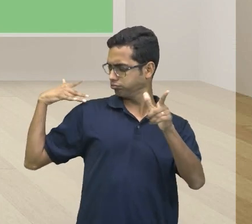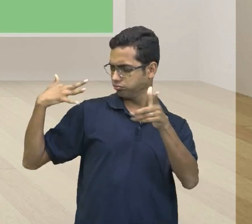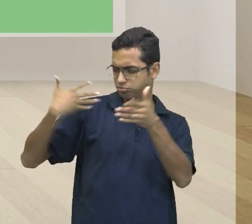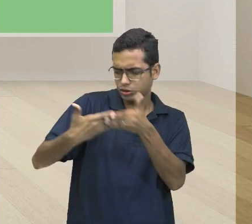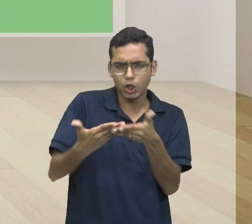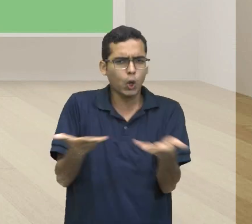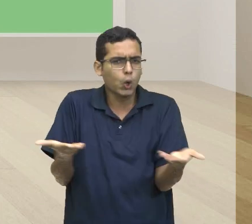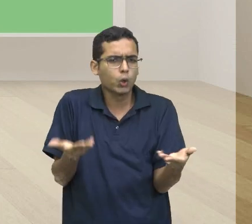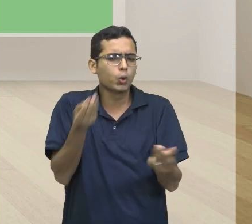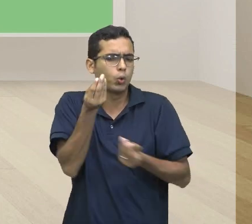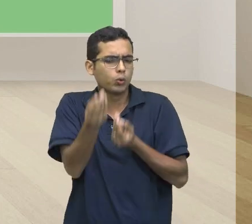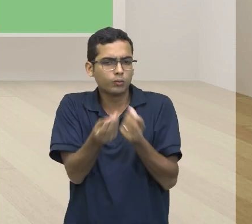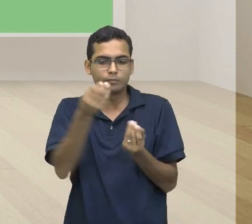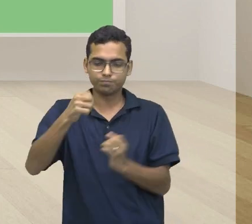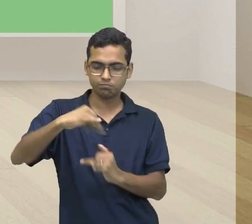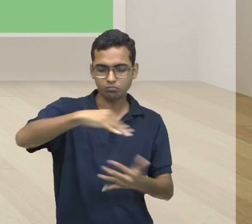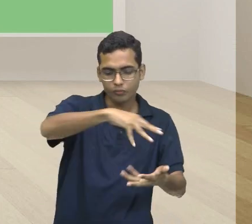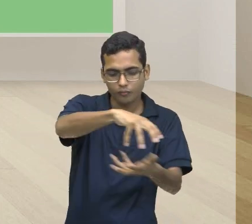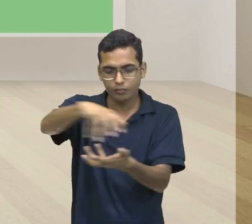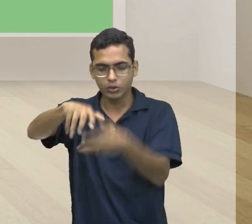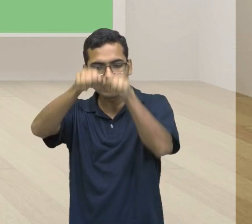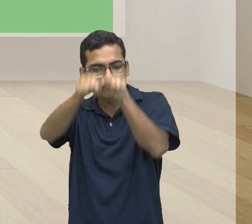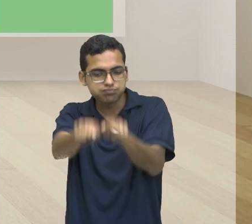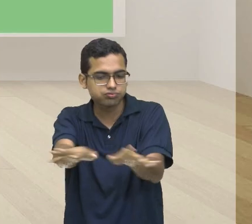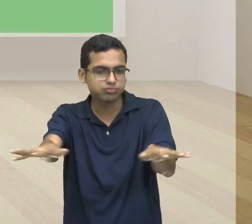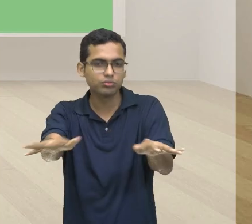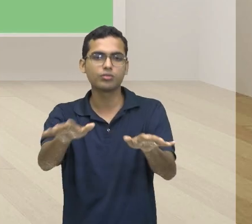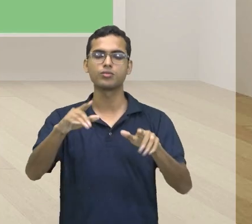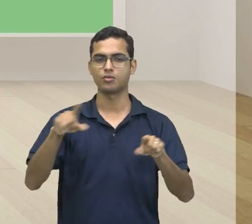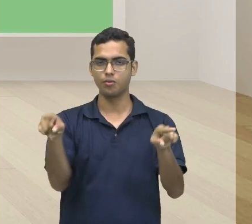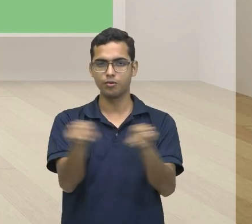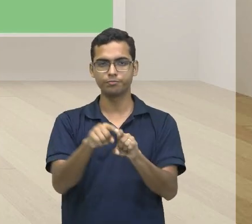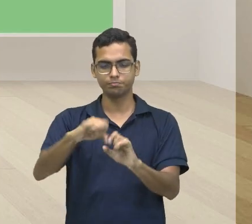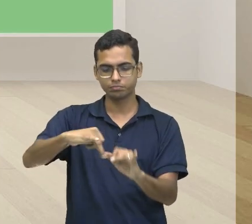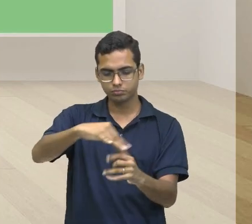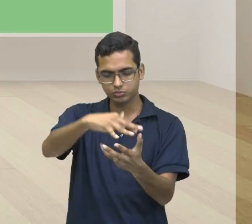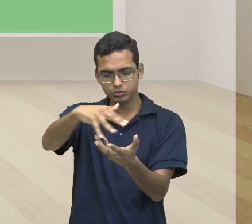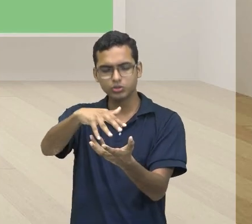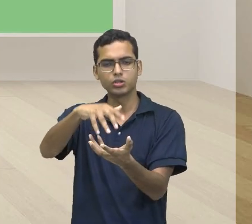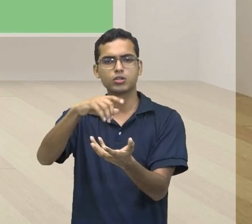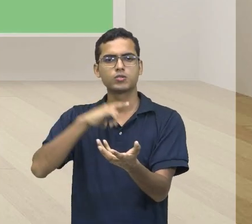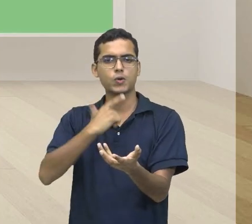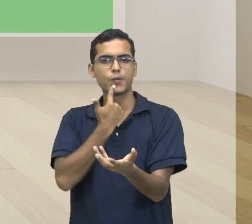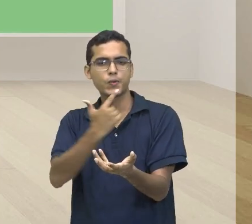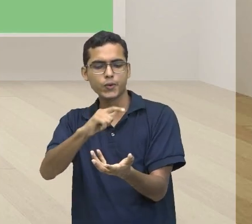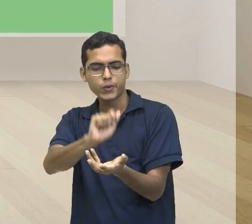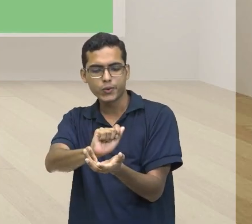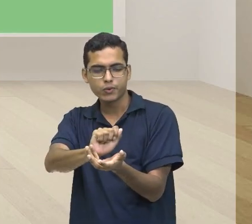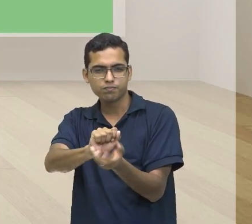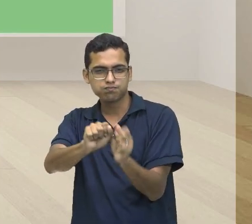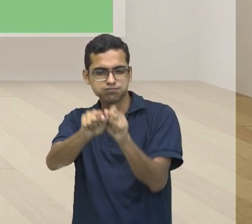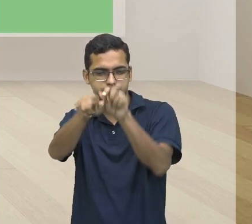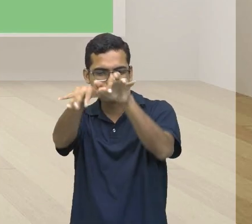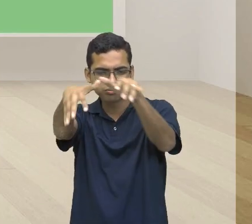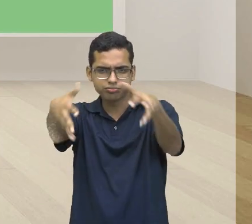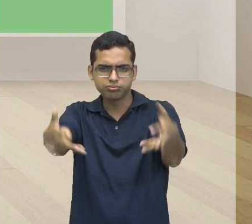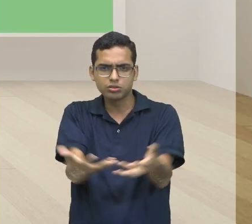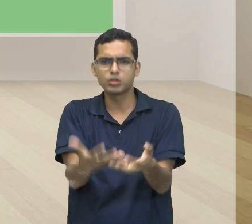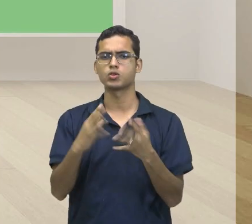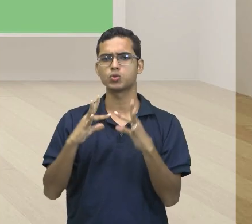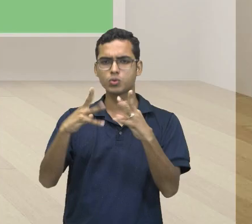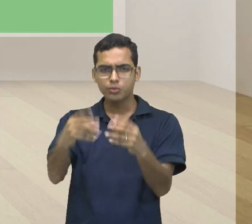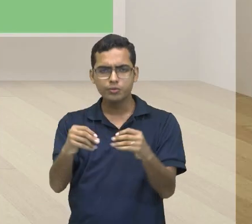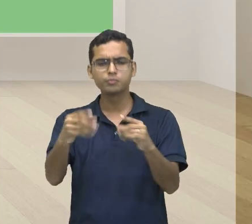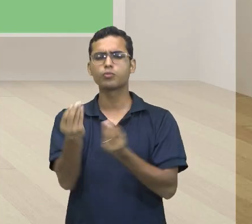uma língua global. No Brasil, ela alçou a posição de língua franca. O que isso significa na